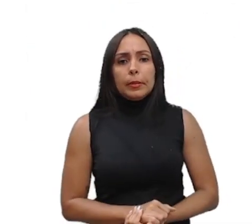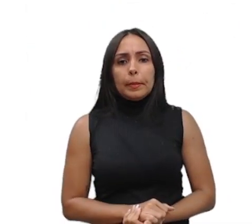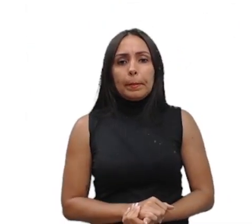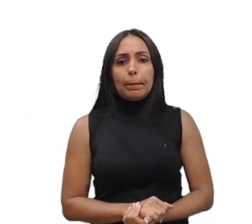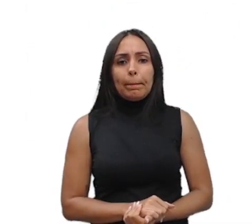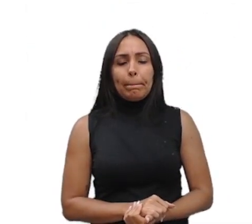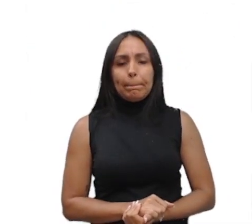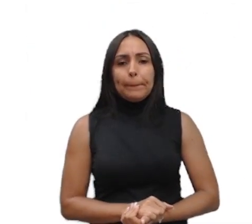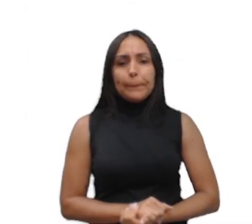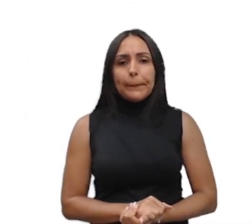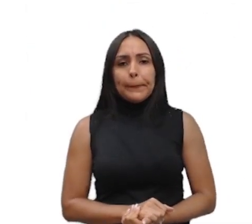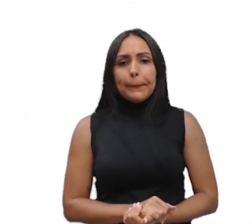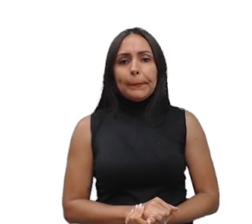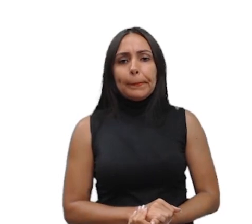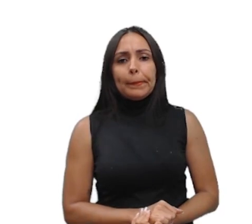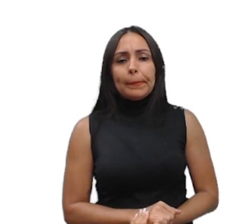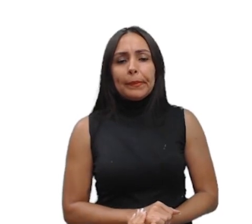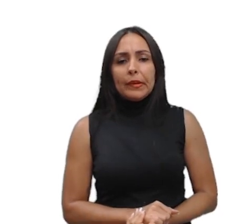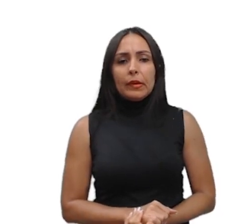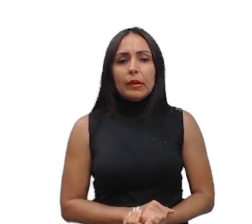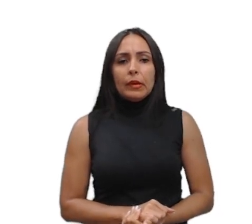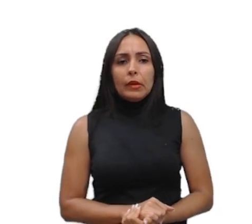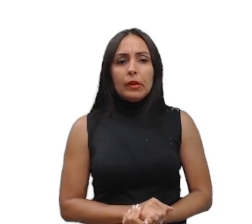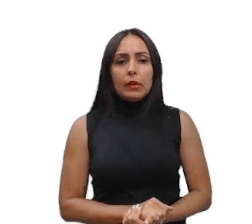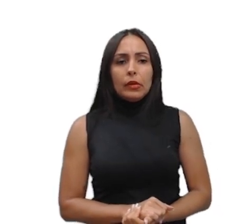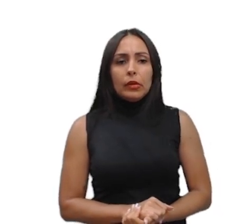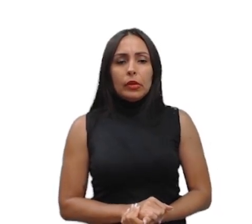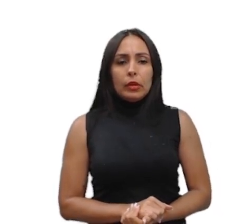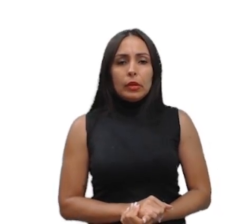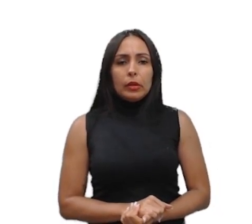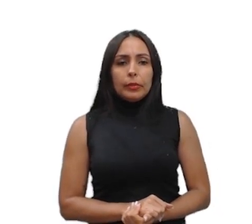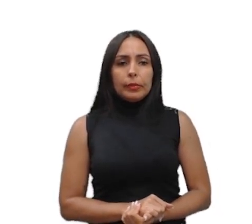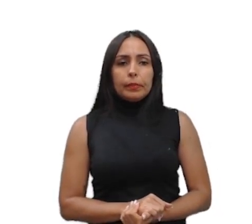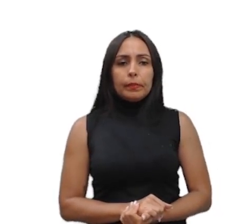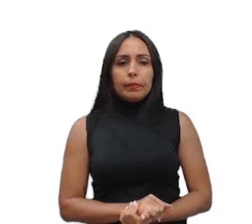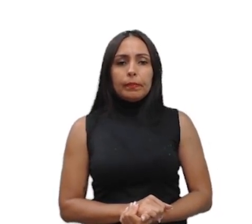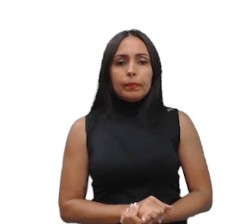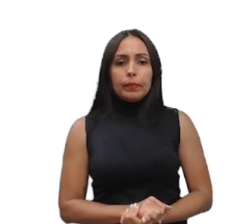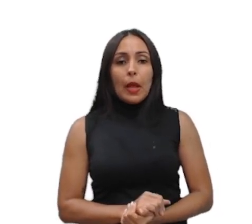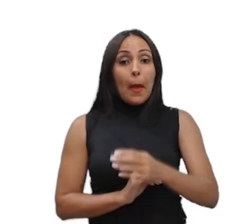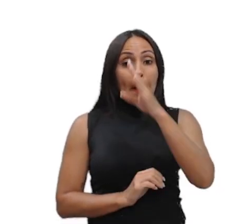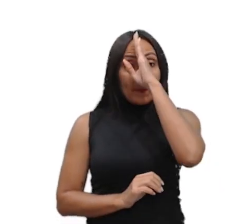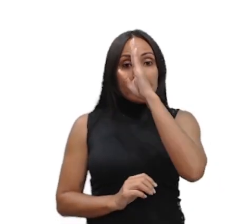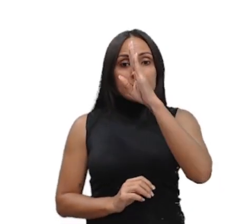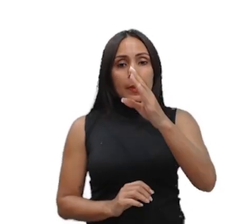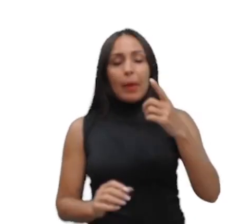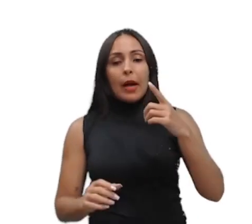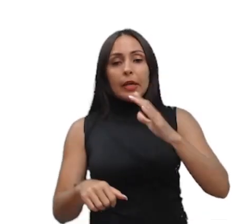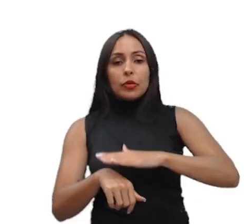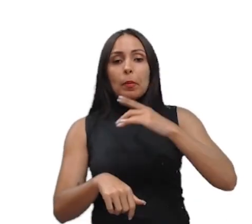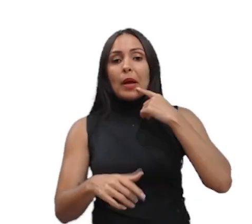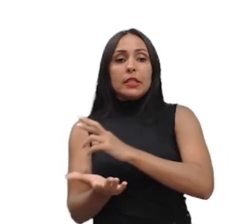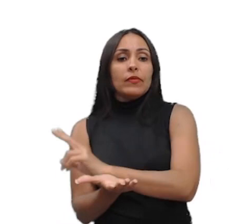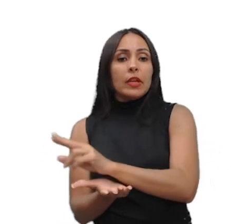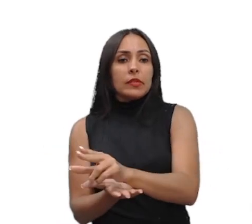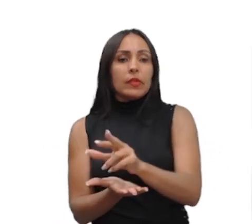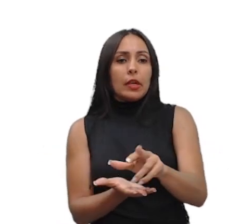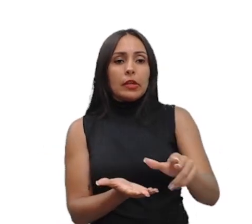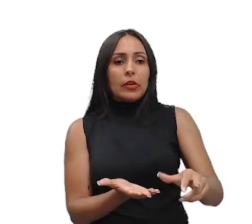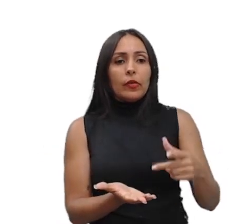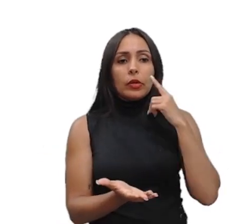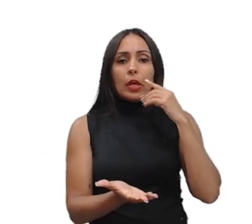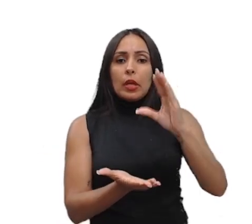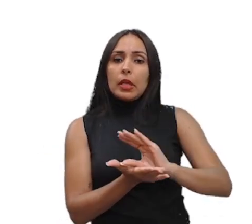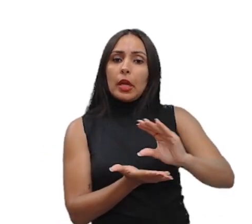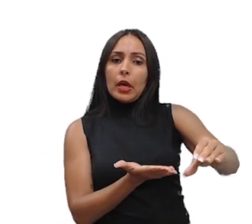Acompanhe aqui comigo, né? Editais públicos são uma das principais e mais diversificadas